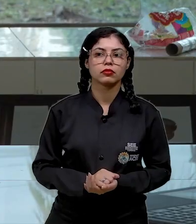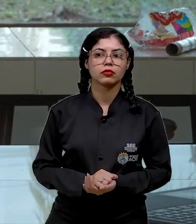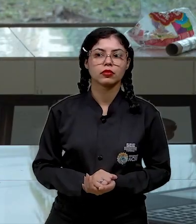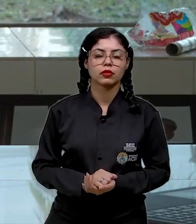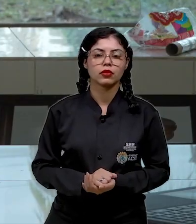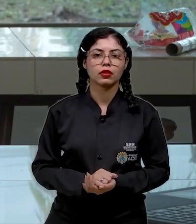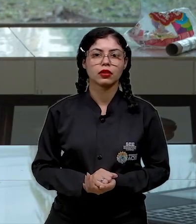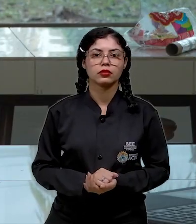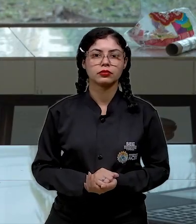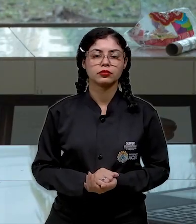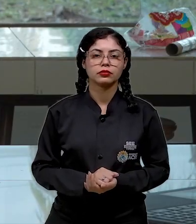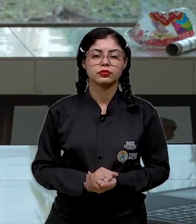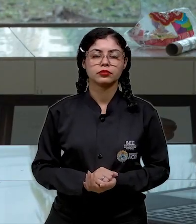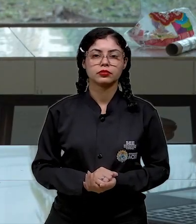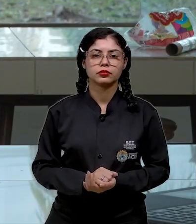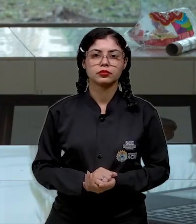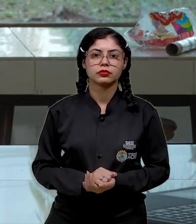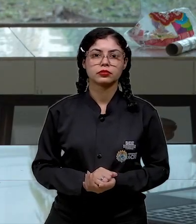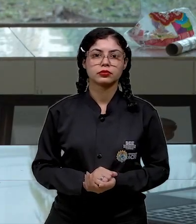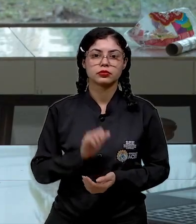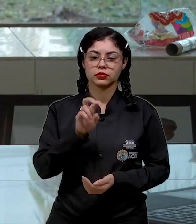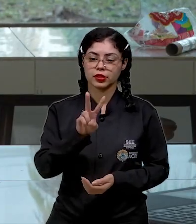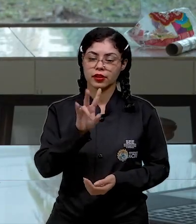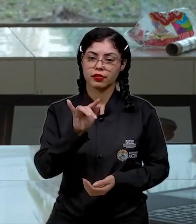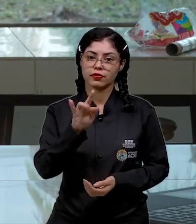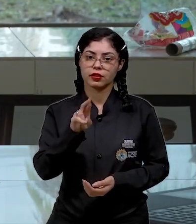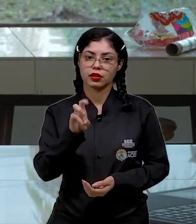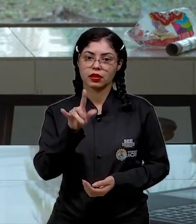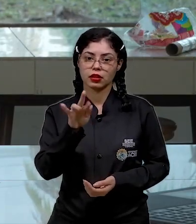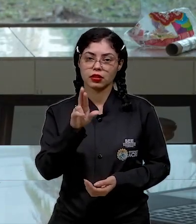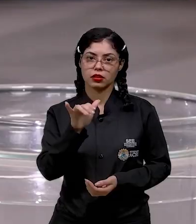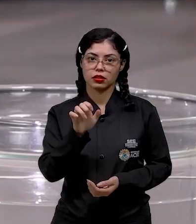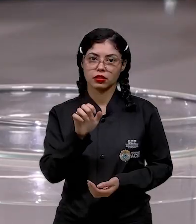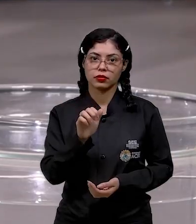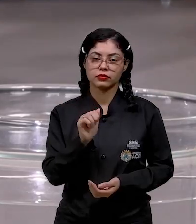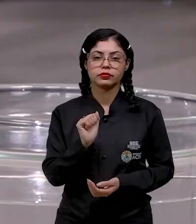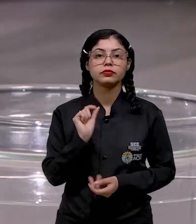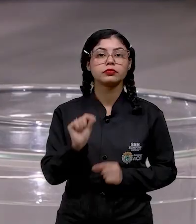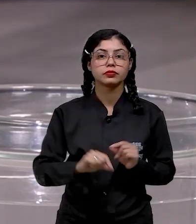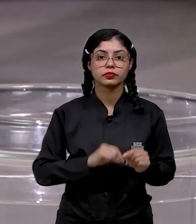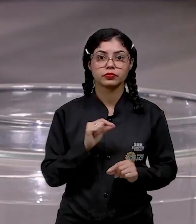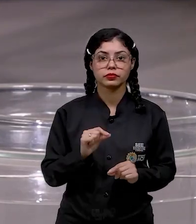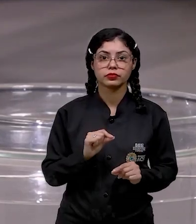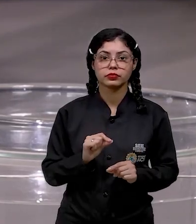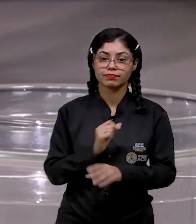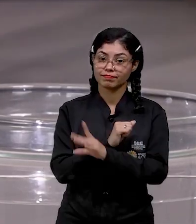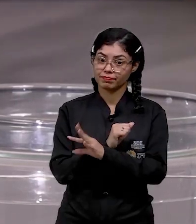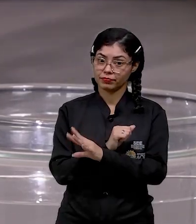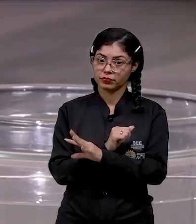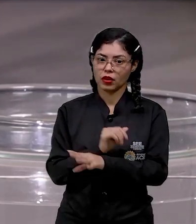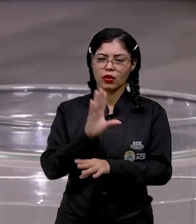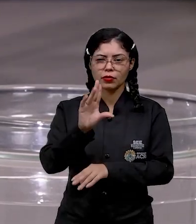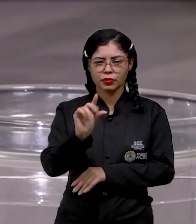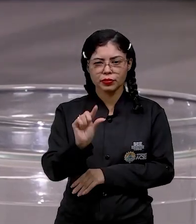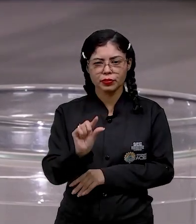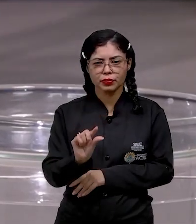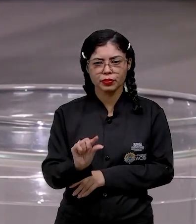vamos colocar aqui o vinagre, né? Então o vinagre, ele é o quê, gente? Ele é um ácido fraco, ele é um